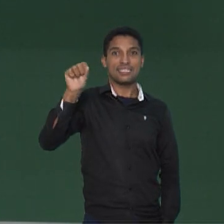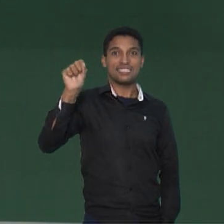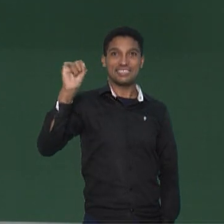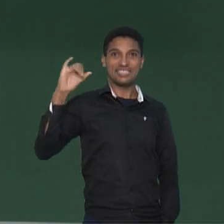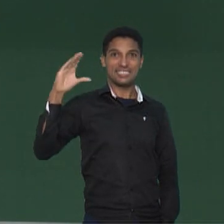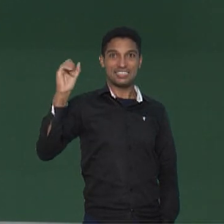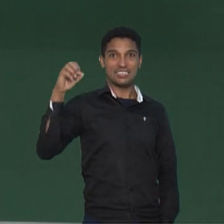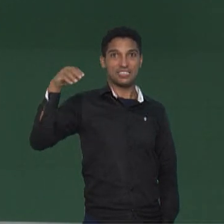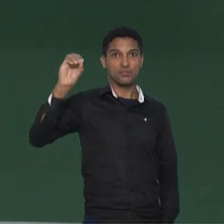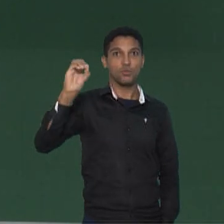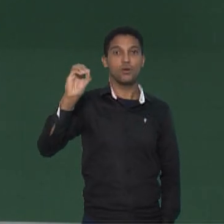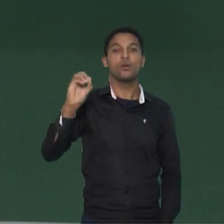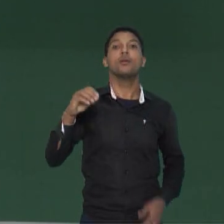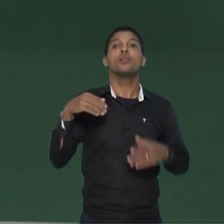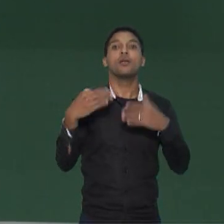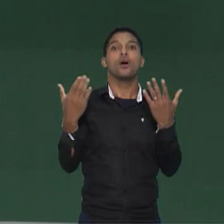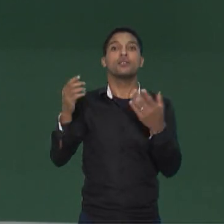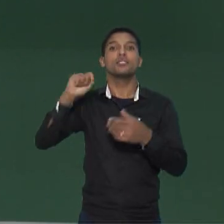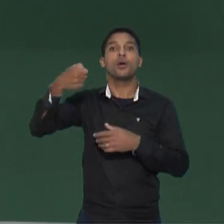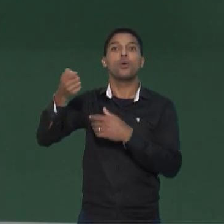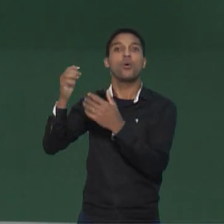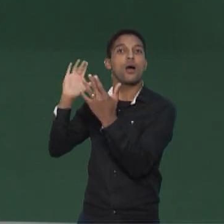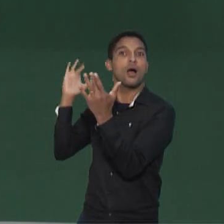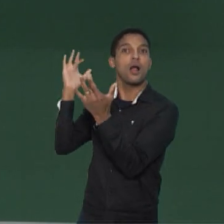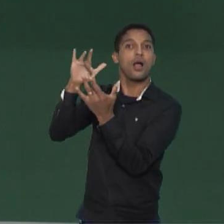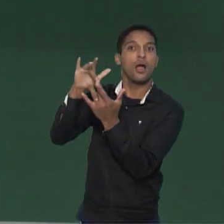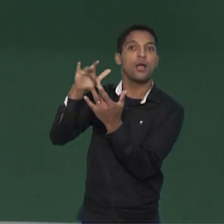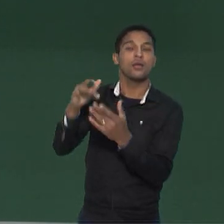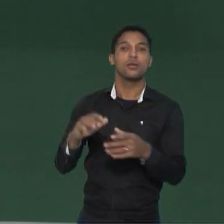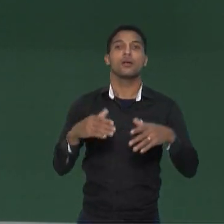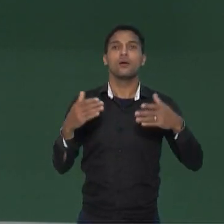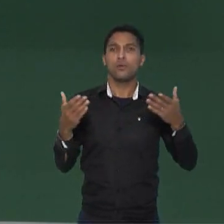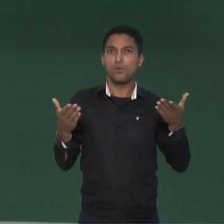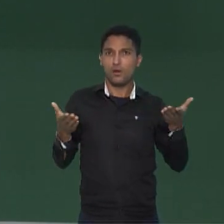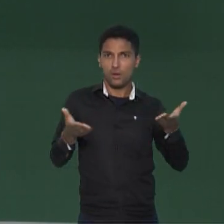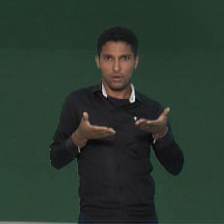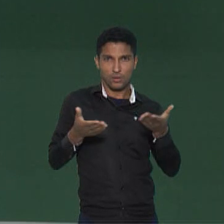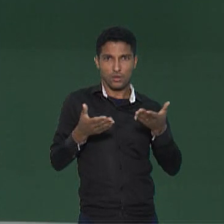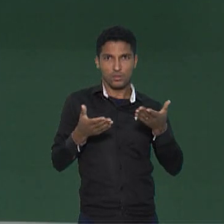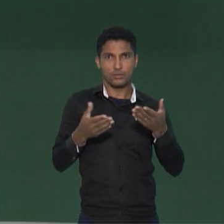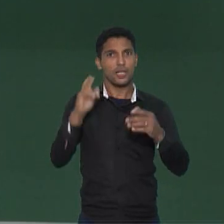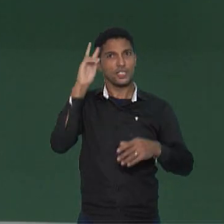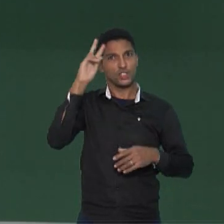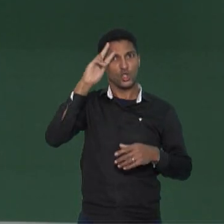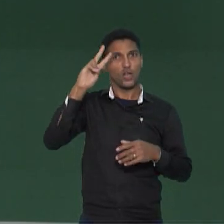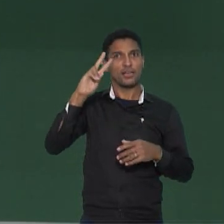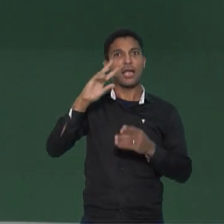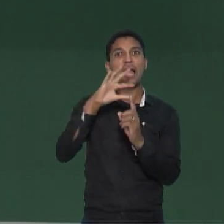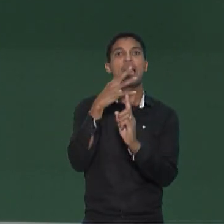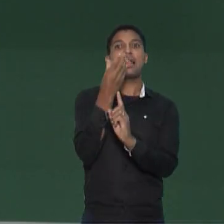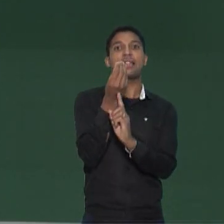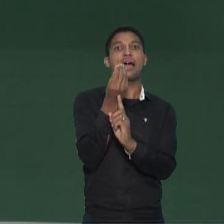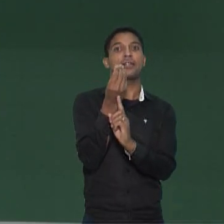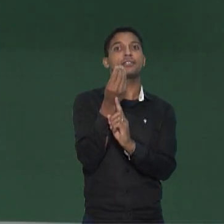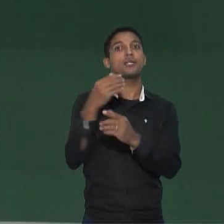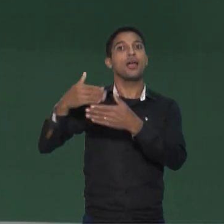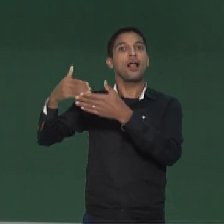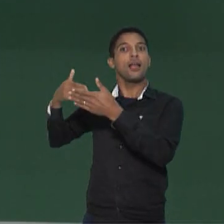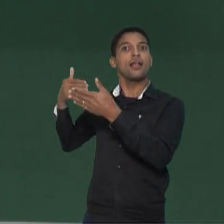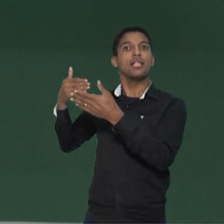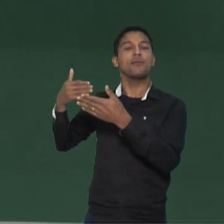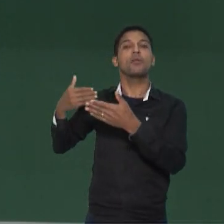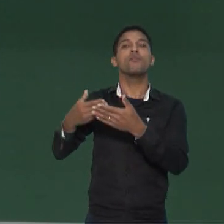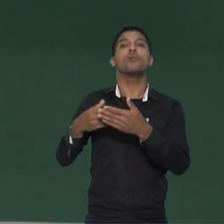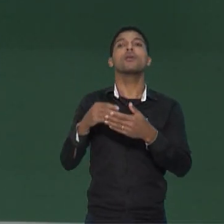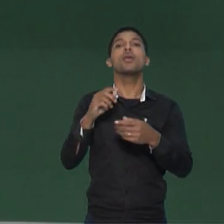objetivos da aula de hoje. Chegamos novamente à história da arte, né? A gente lembra que a última vez de história da arte que a gente falou, a gente trabalhou a música barroca,